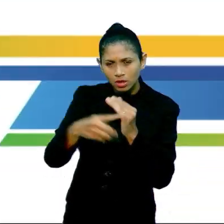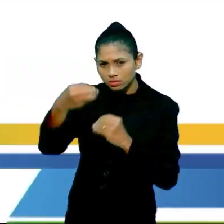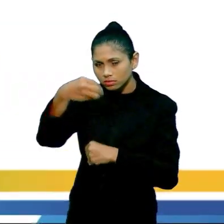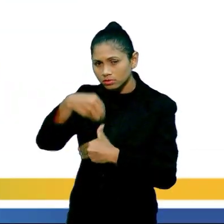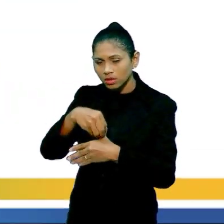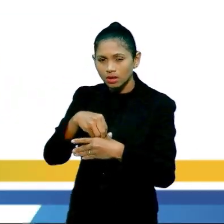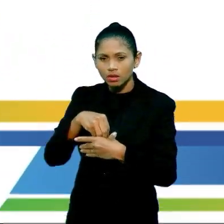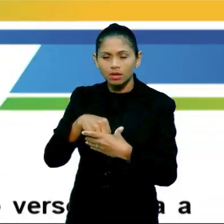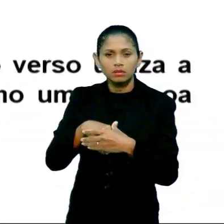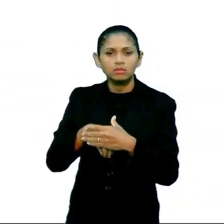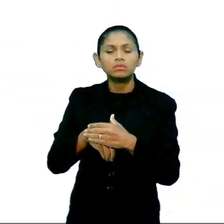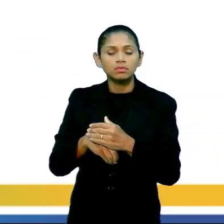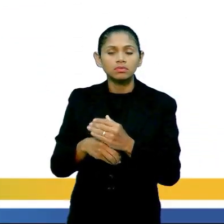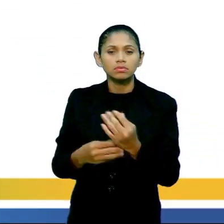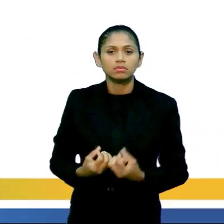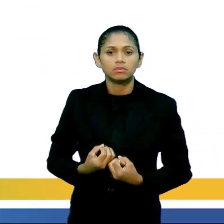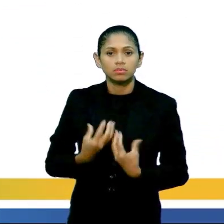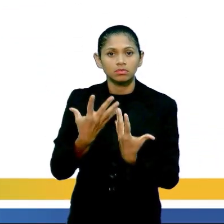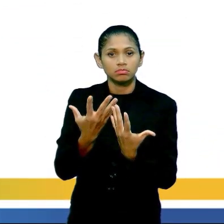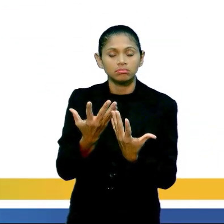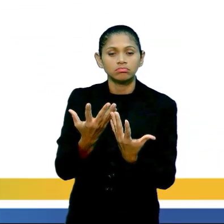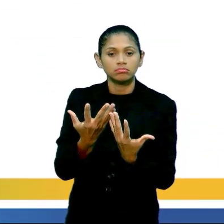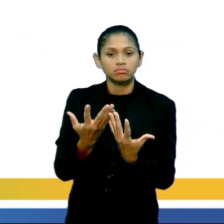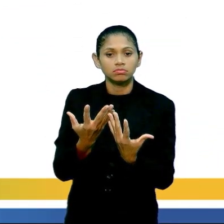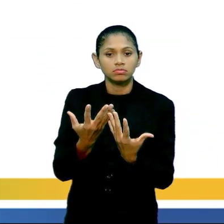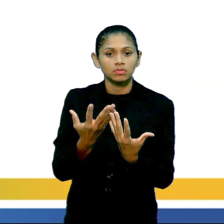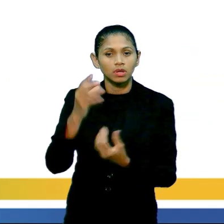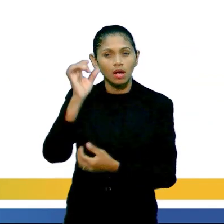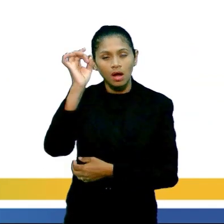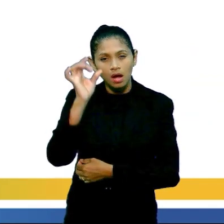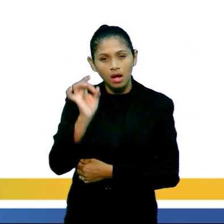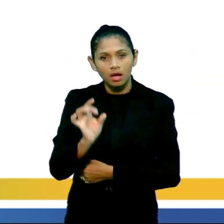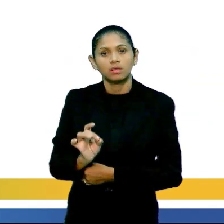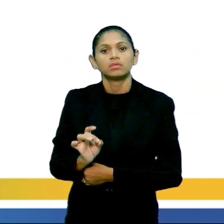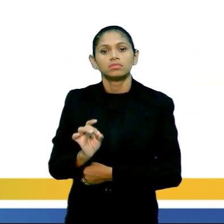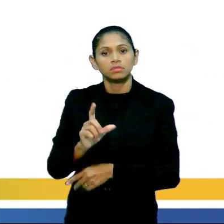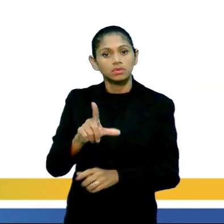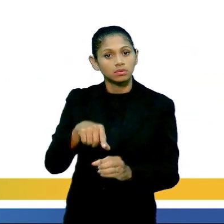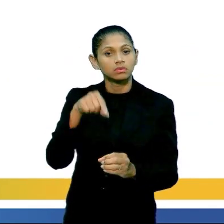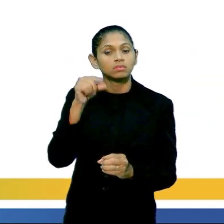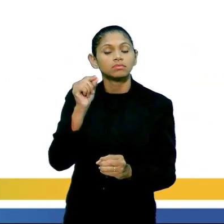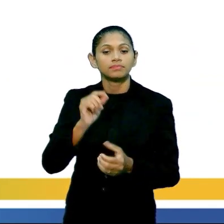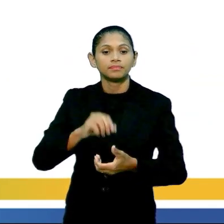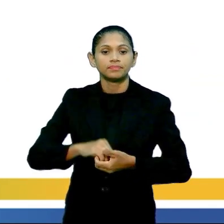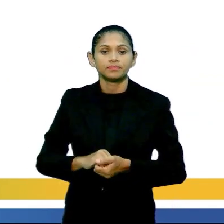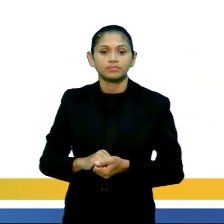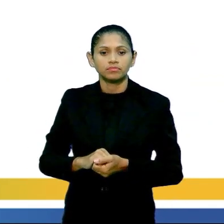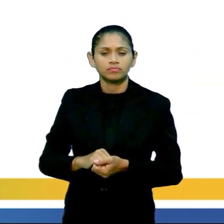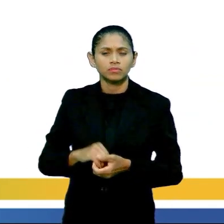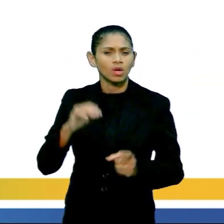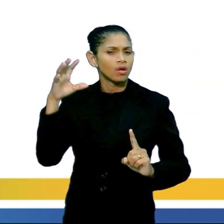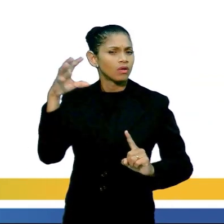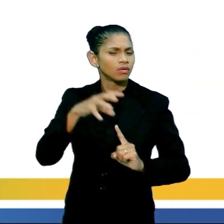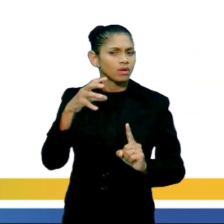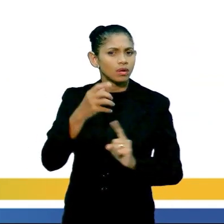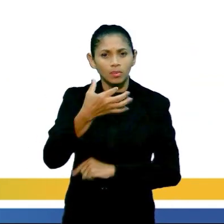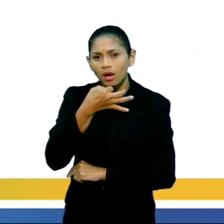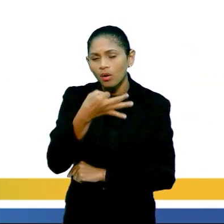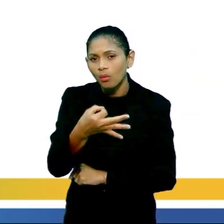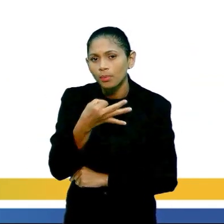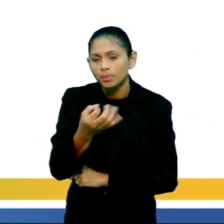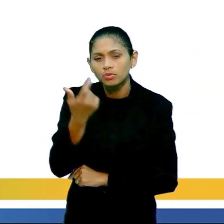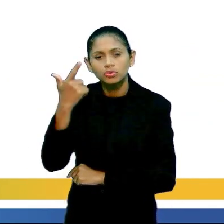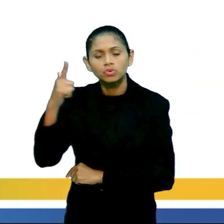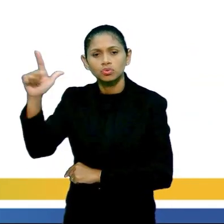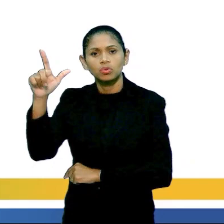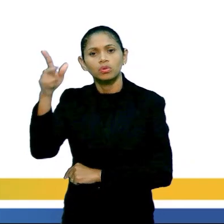o porquê de cada questão aí, né? Influenciável pela opinião das demais, né? Por que que ela